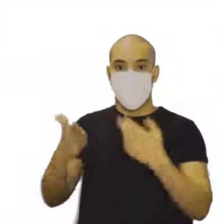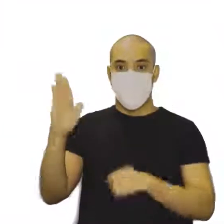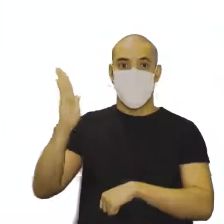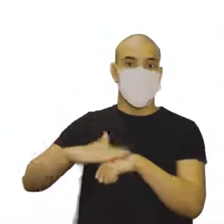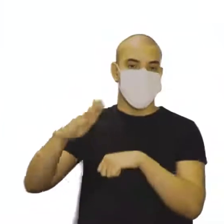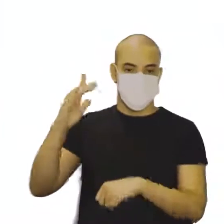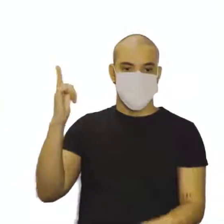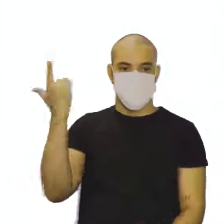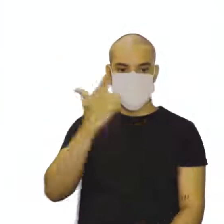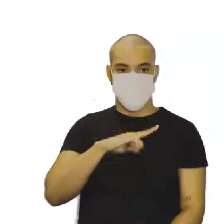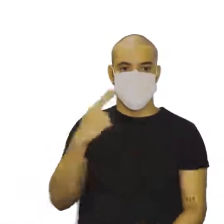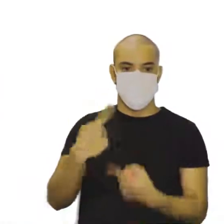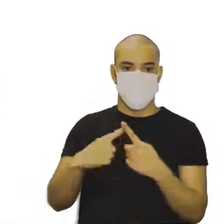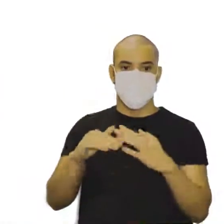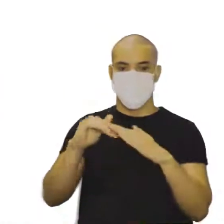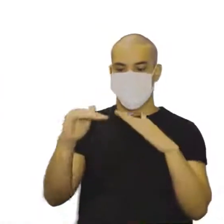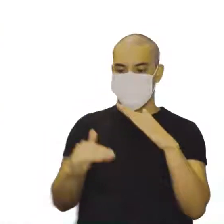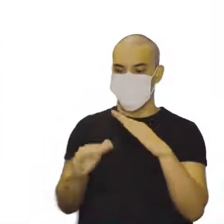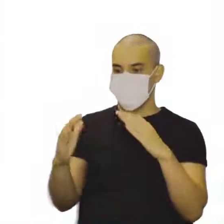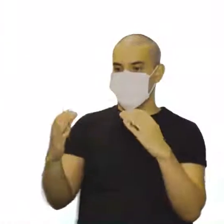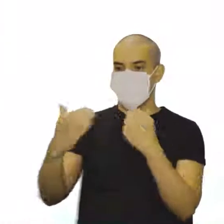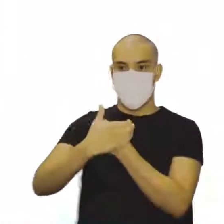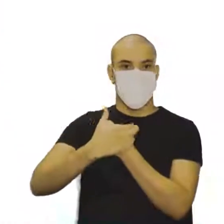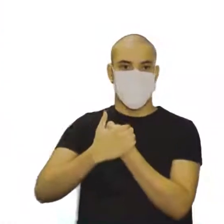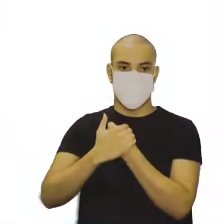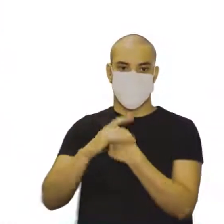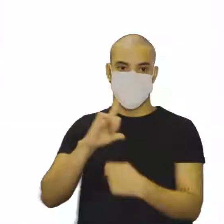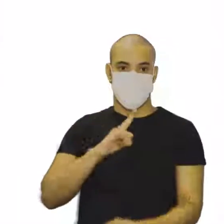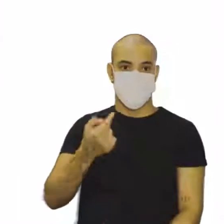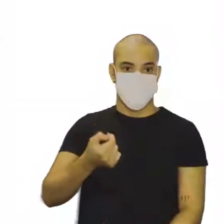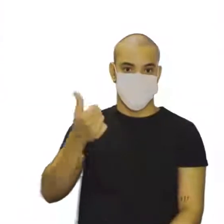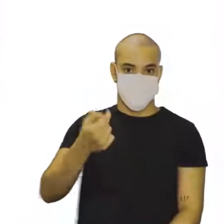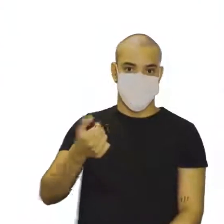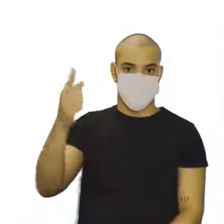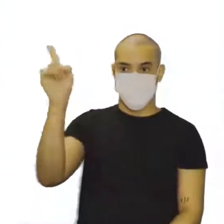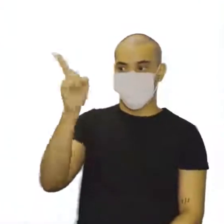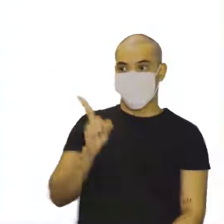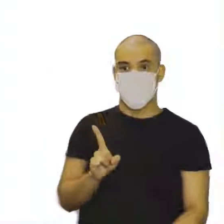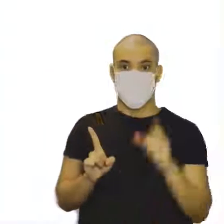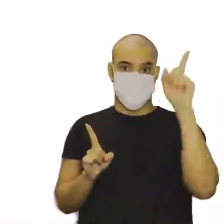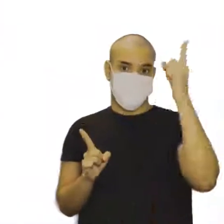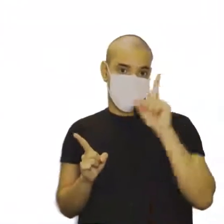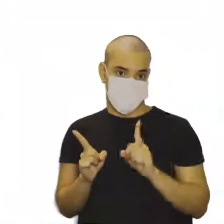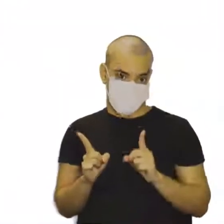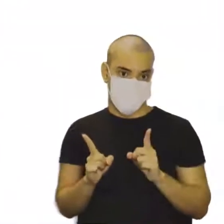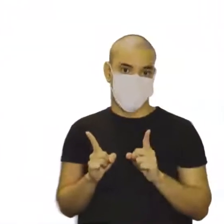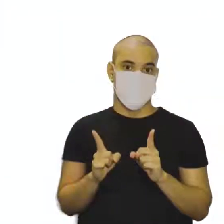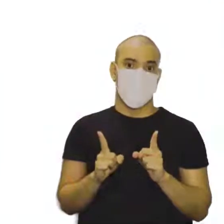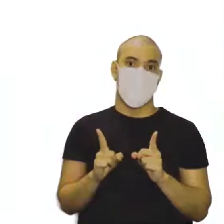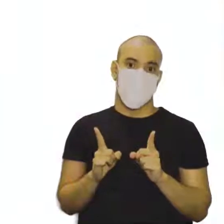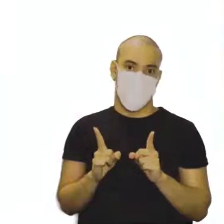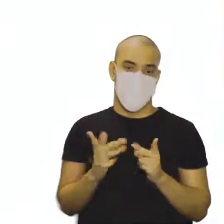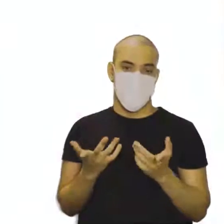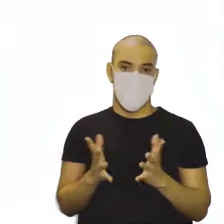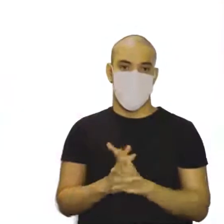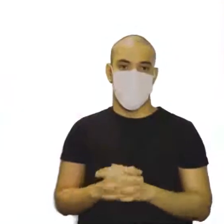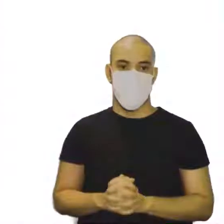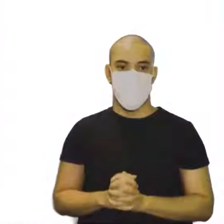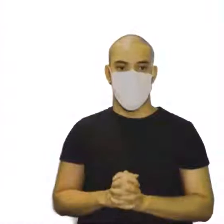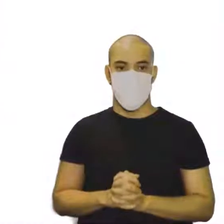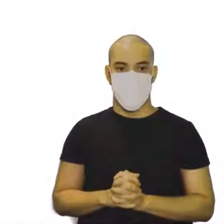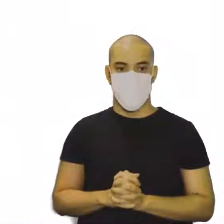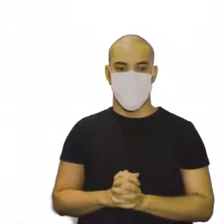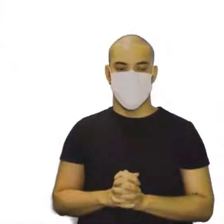mais afetadas devido ao baixo grau de isolamento, né? Quando a gente fala de descarga atmosférica, geralmente são aí os